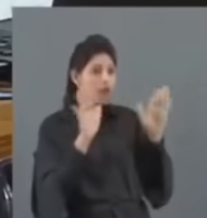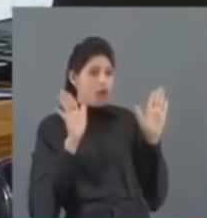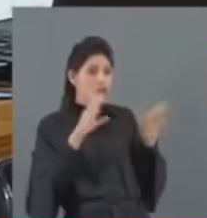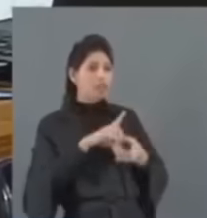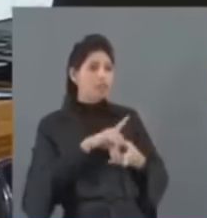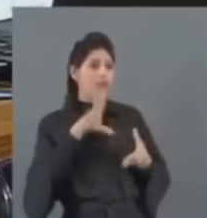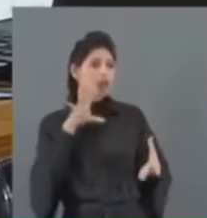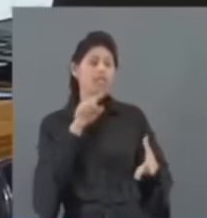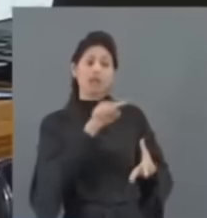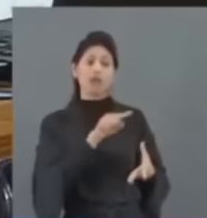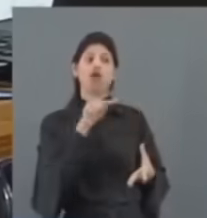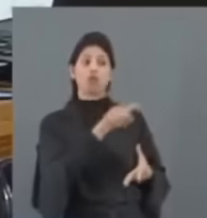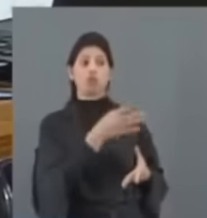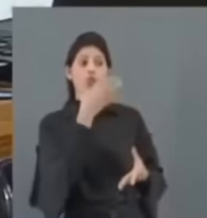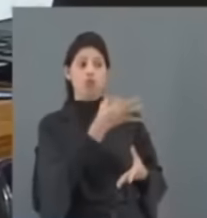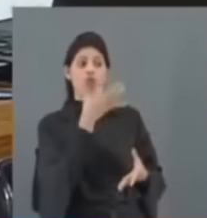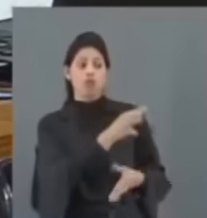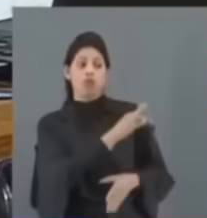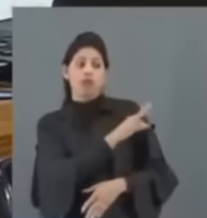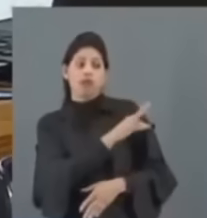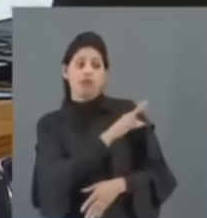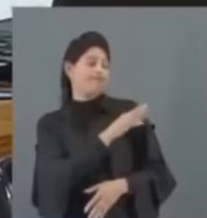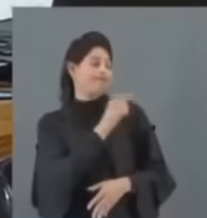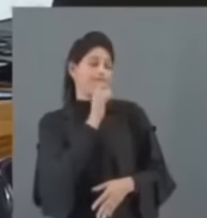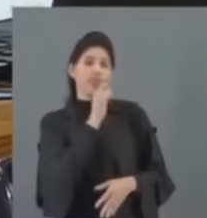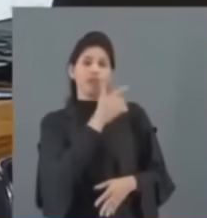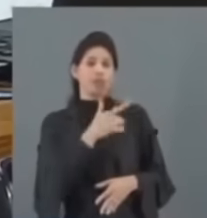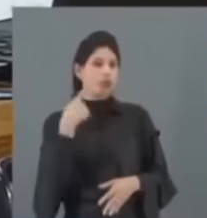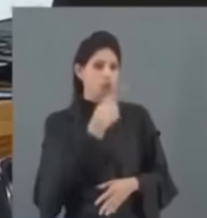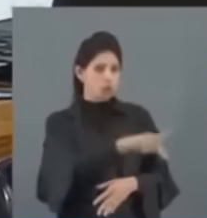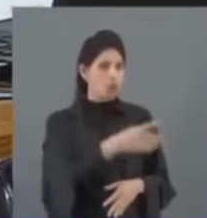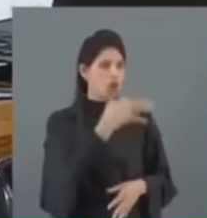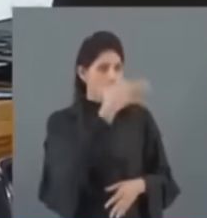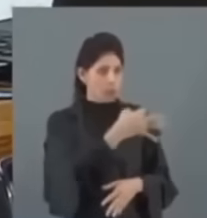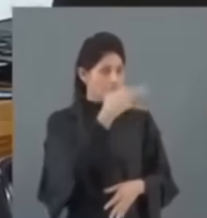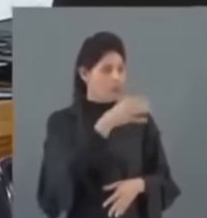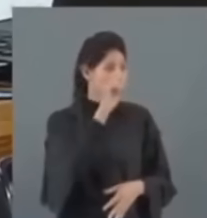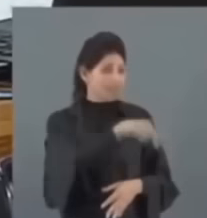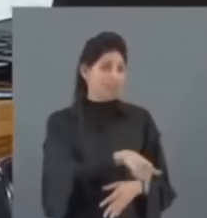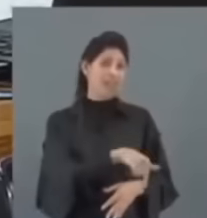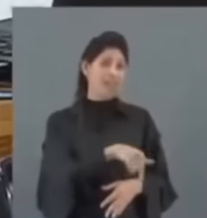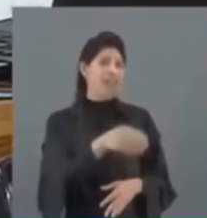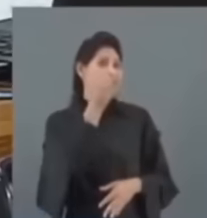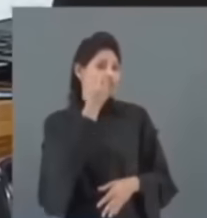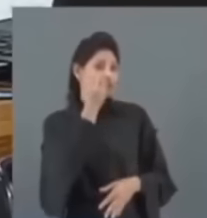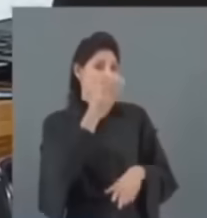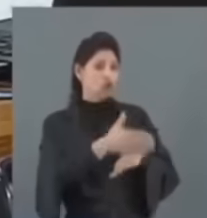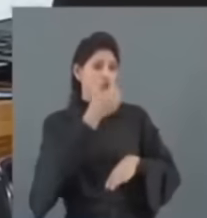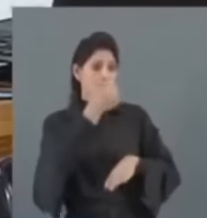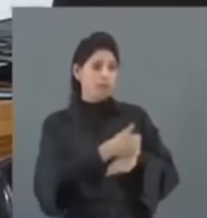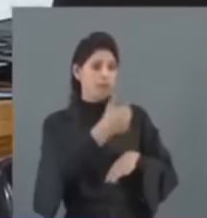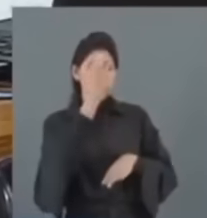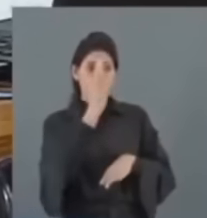a sua suposta técnica não esconde a sua posição histórica O senhor é um agente do golpismo no Brasil está